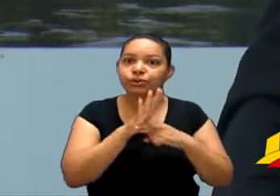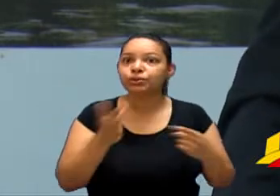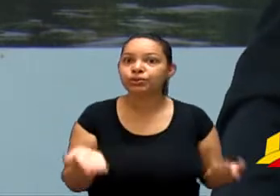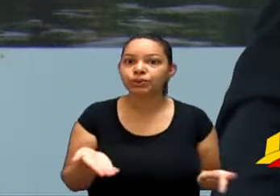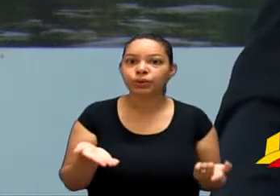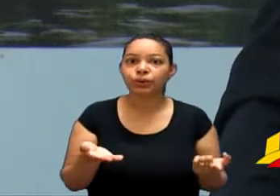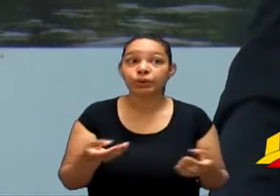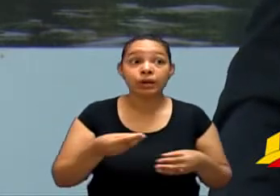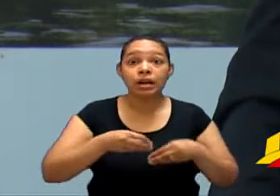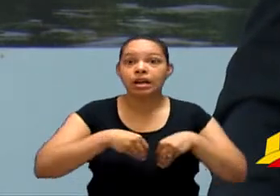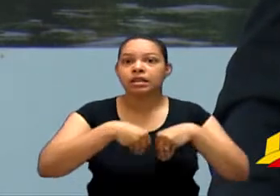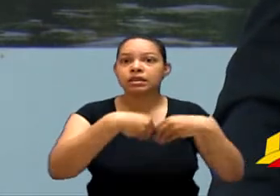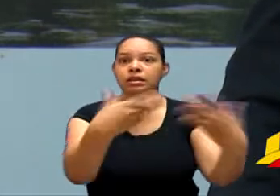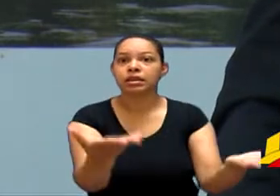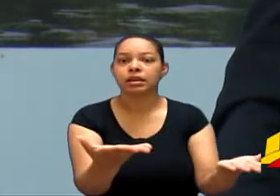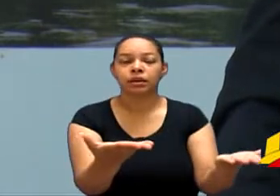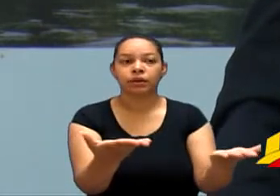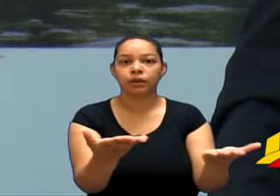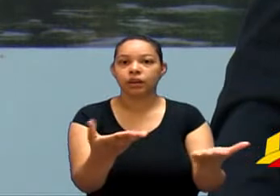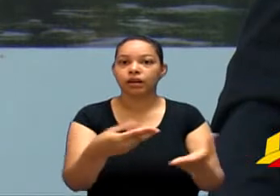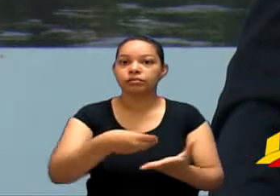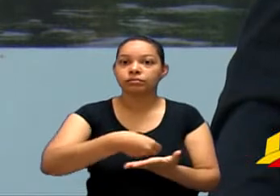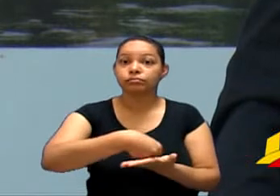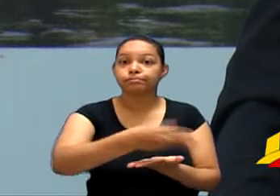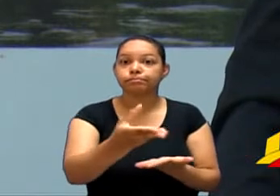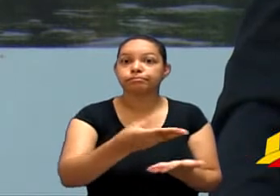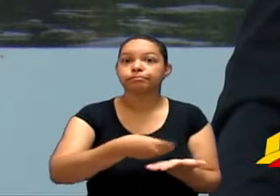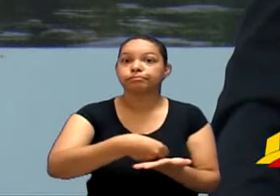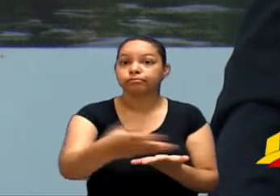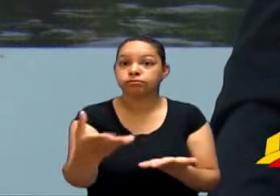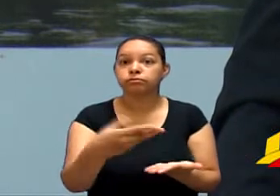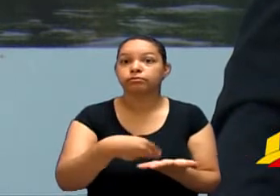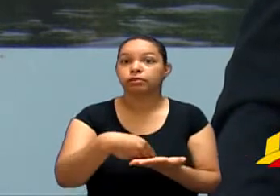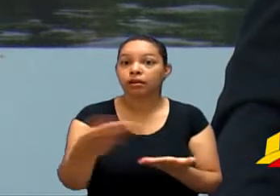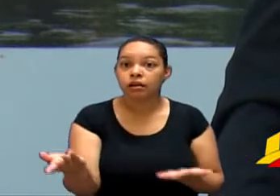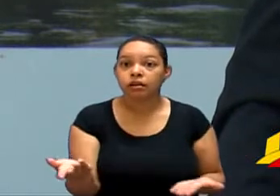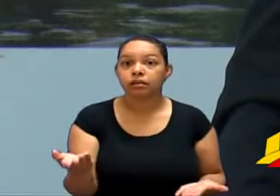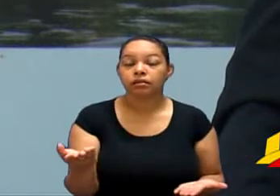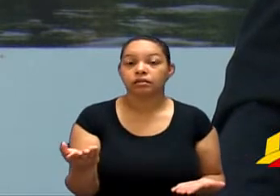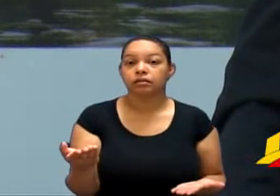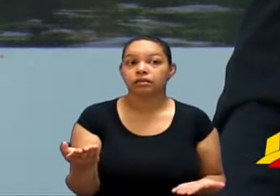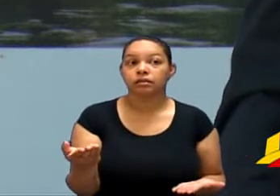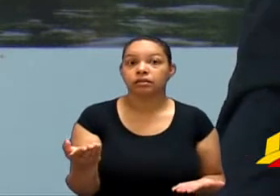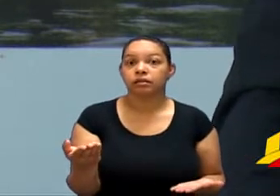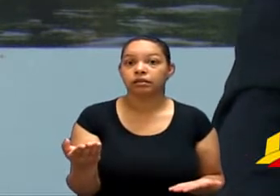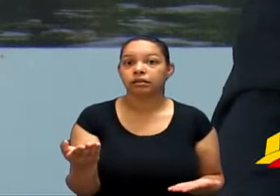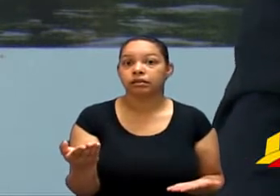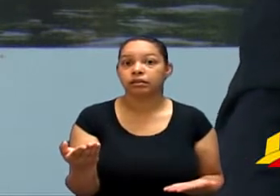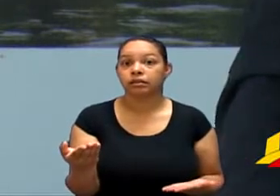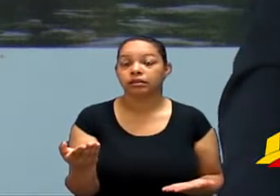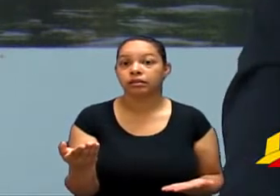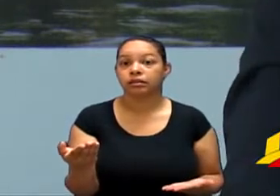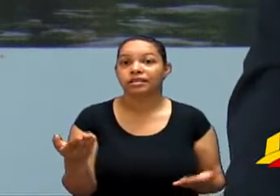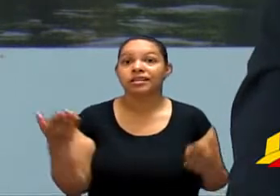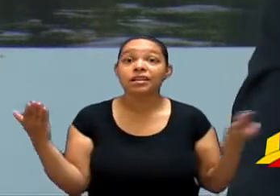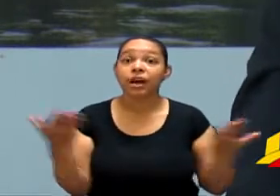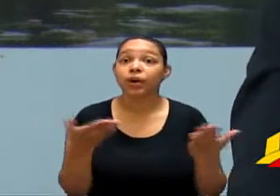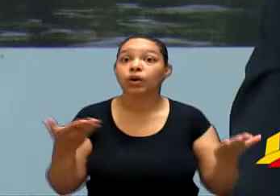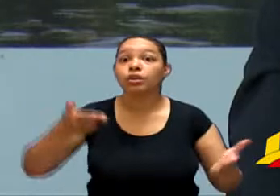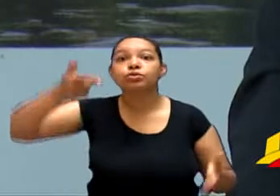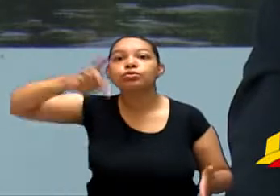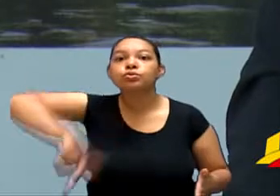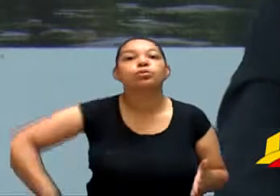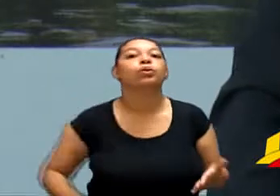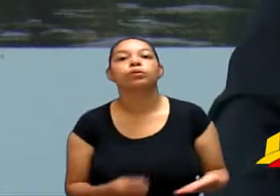distribui o lucro no ano passado lucro recorde inclusive e esse ano vai distribuir novamente